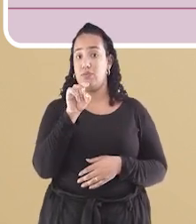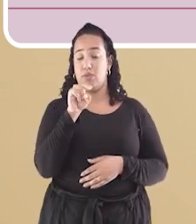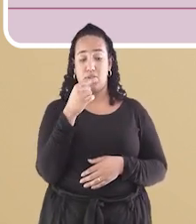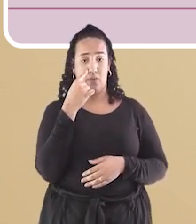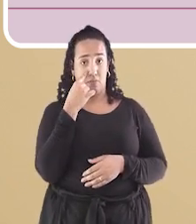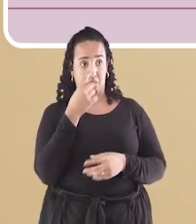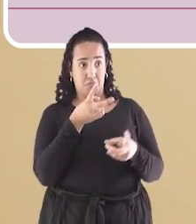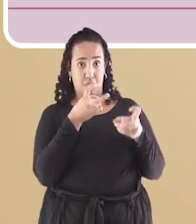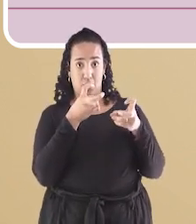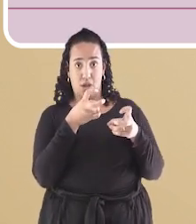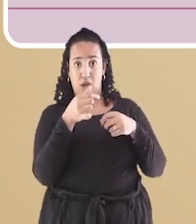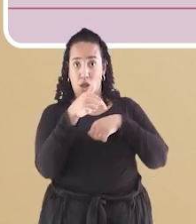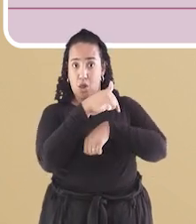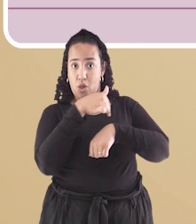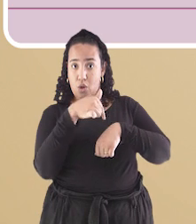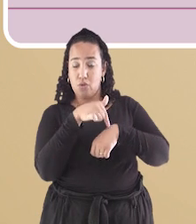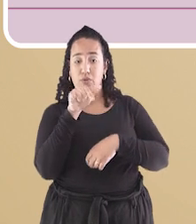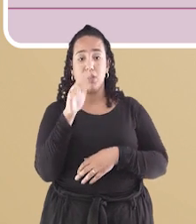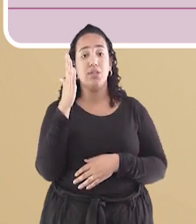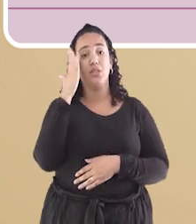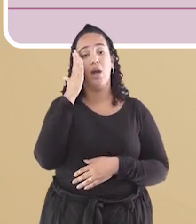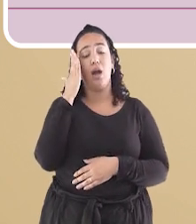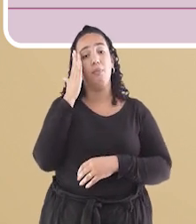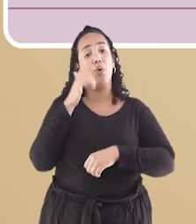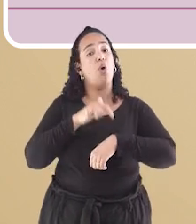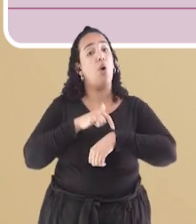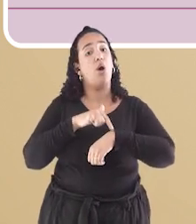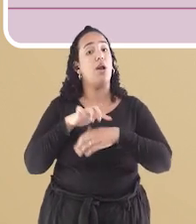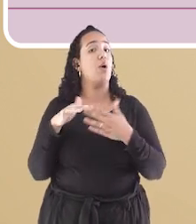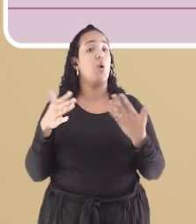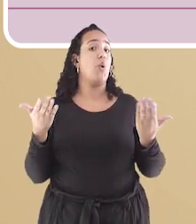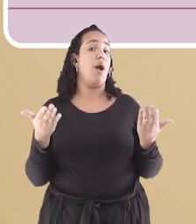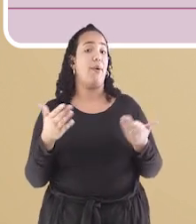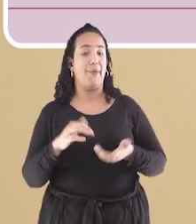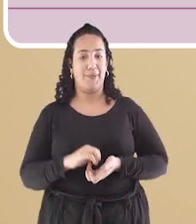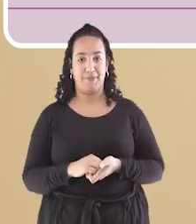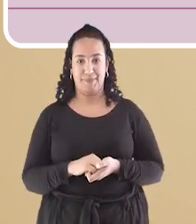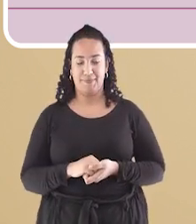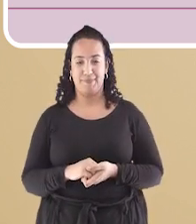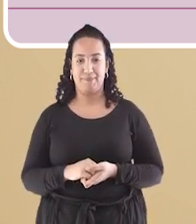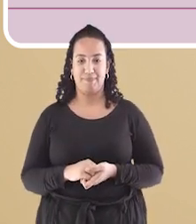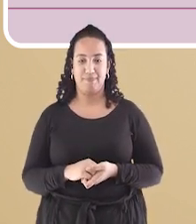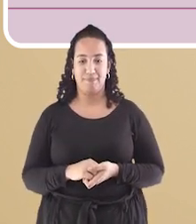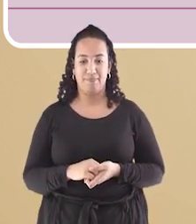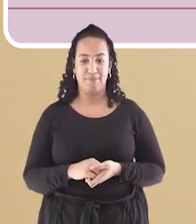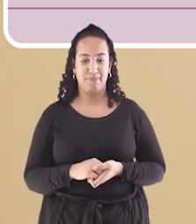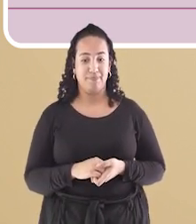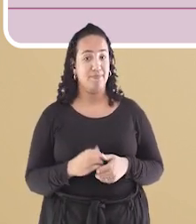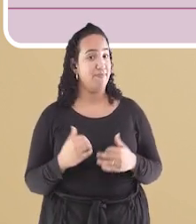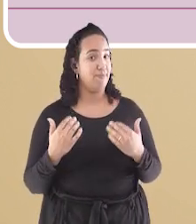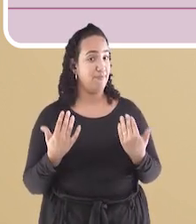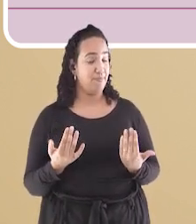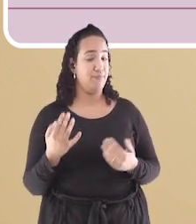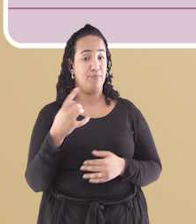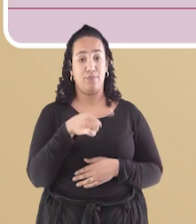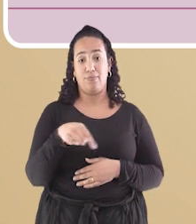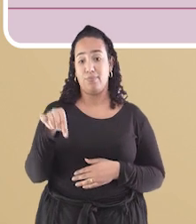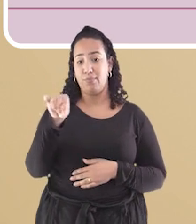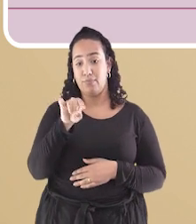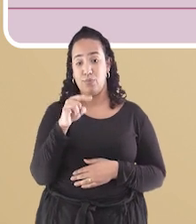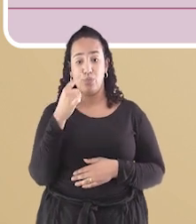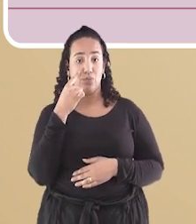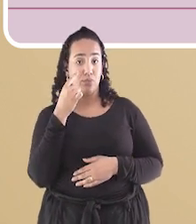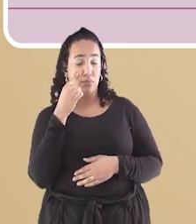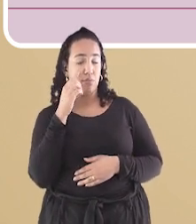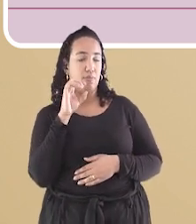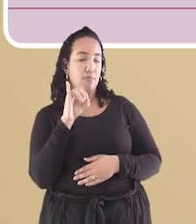relógio, consegue se situar em que hora do dia você se encontra. É para ele que olhamos quando